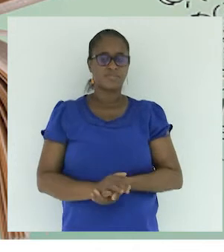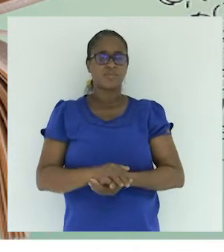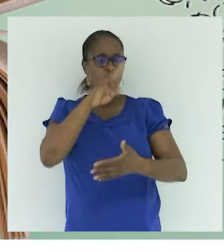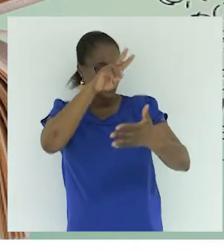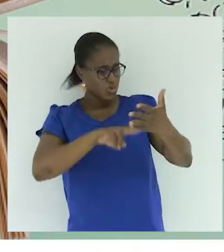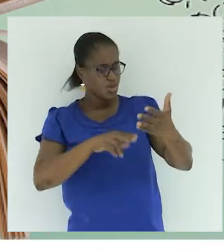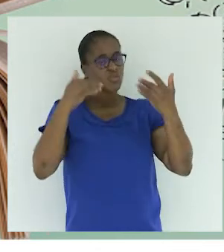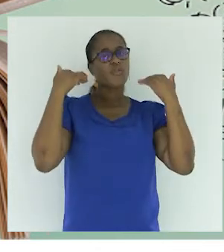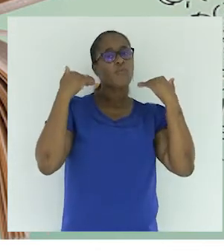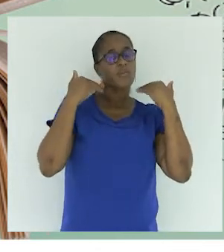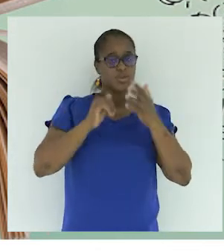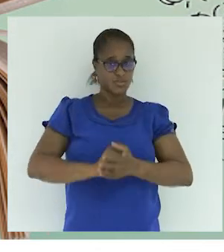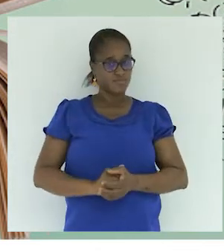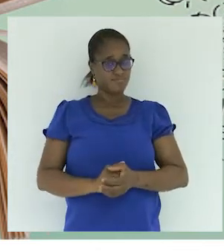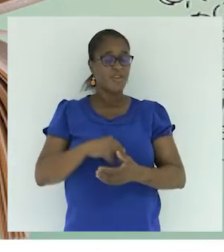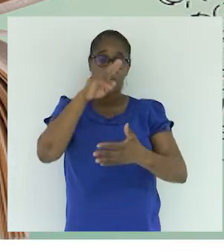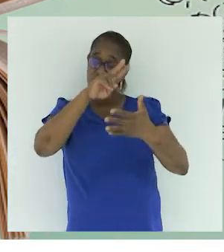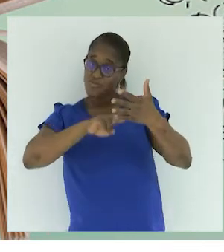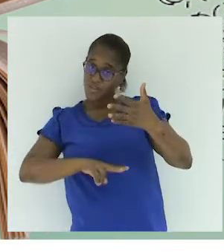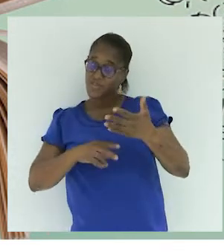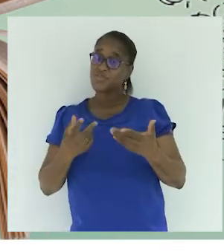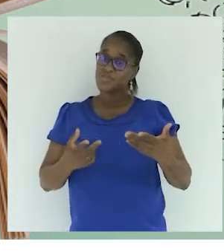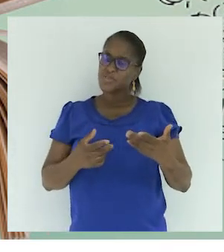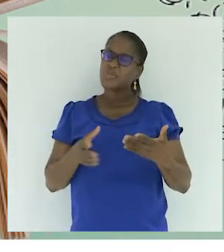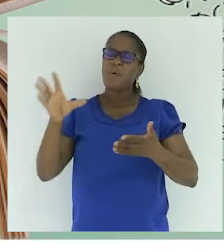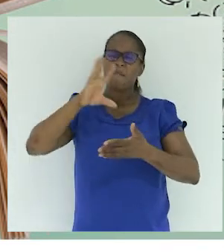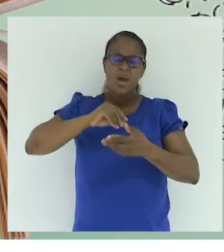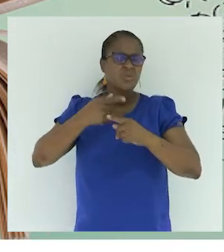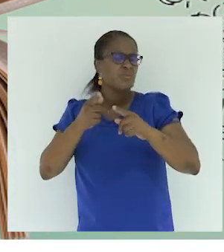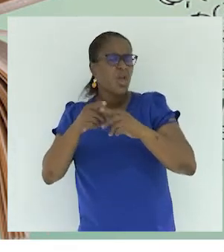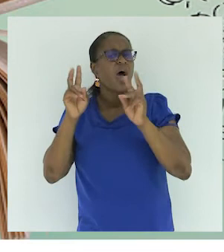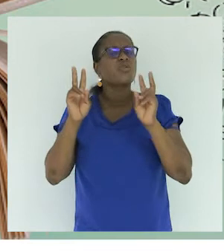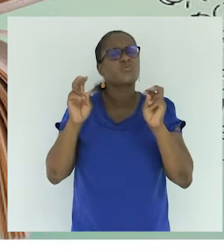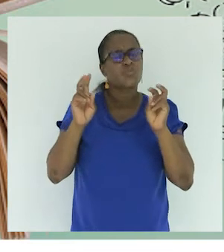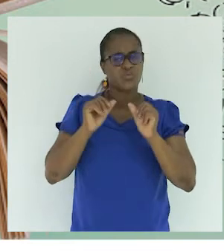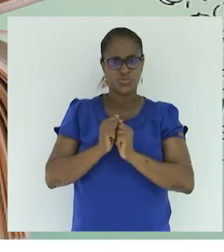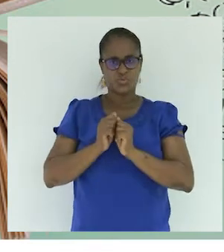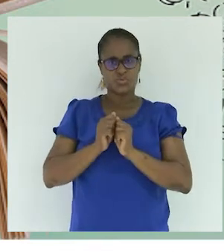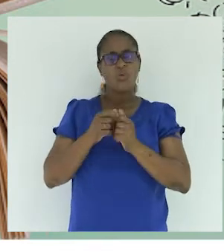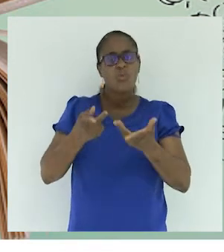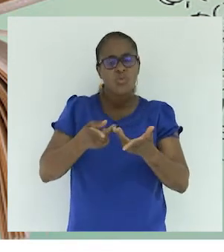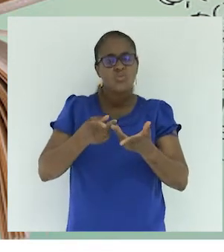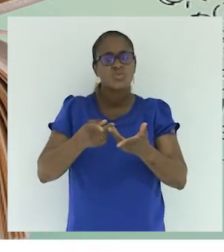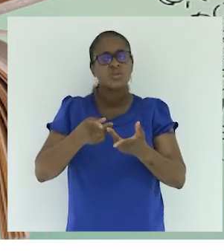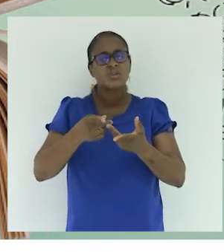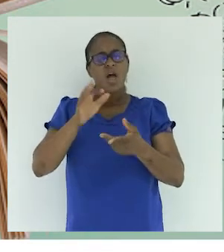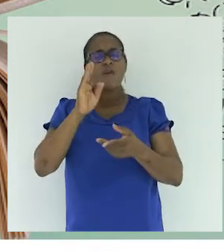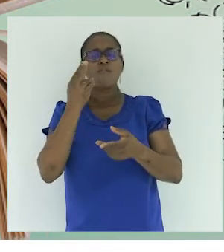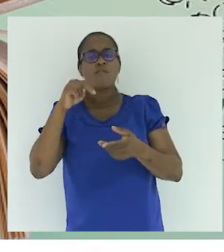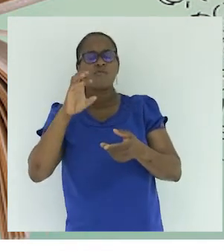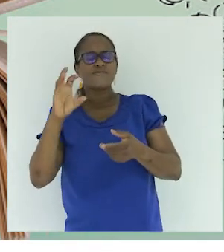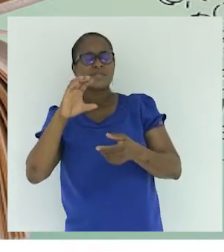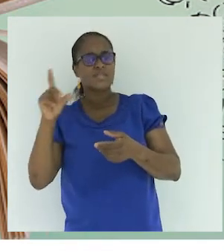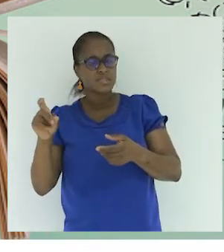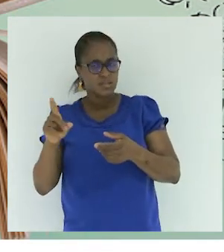textos informativos são textos sobre os mais variados assuntos, cuja função é